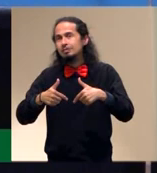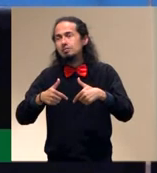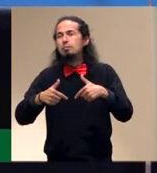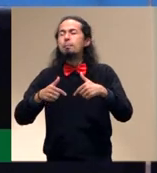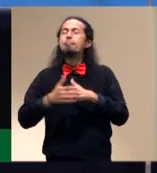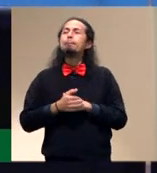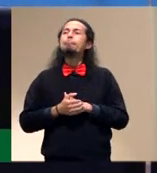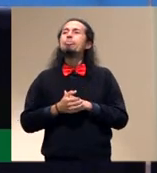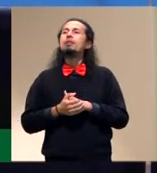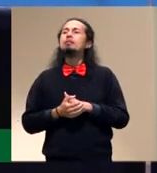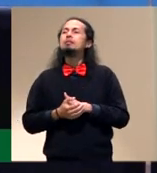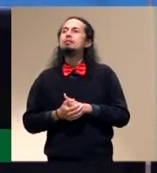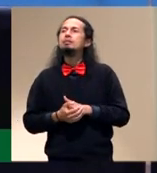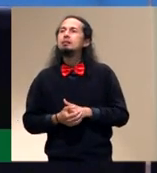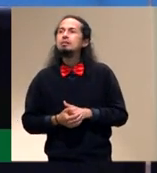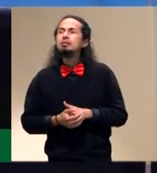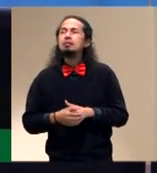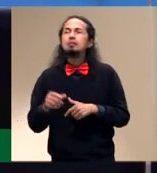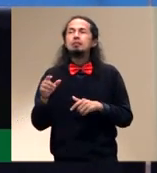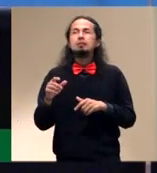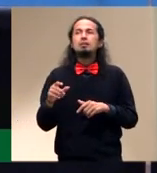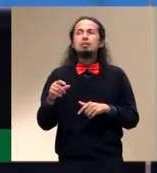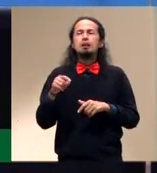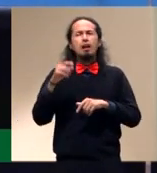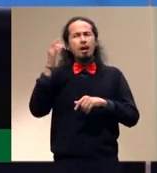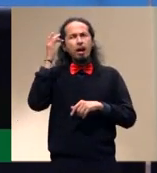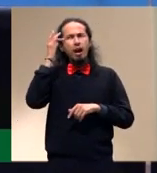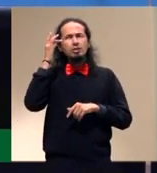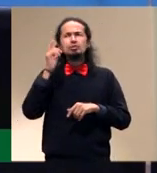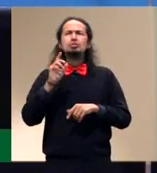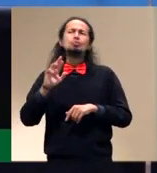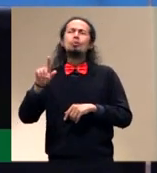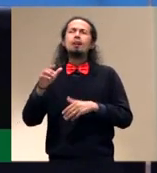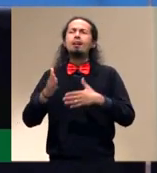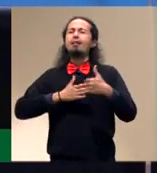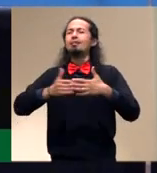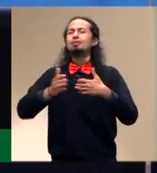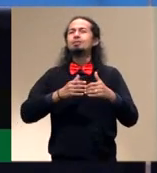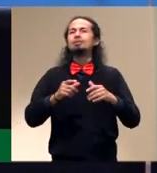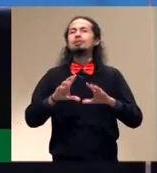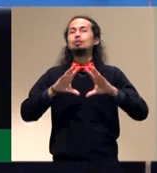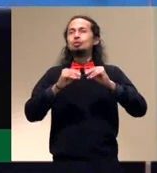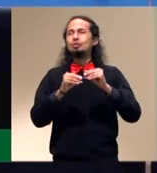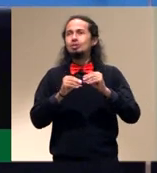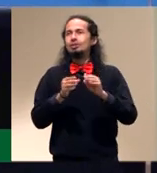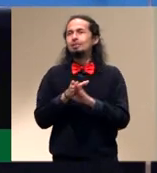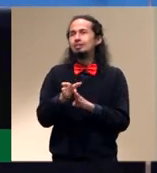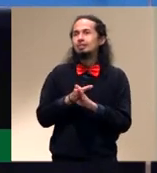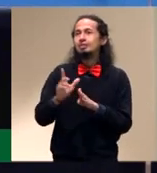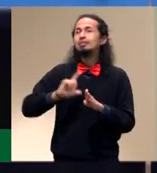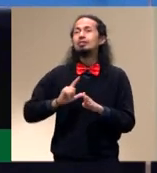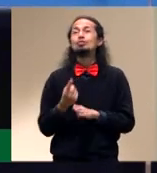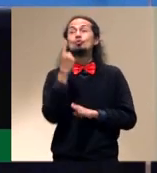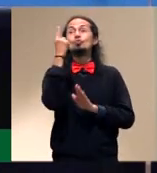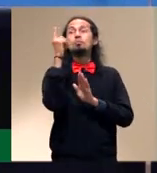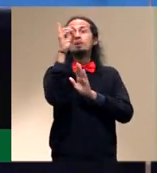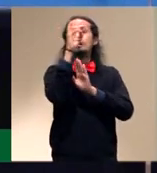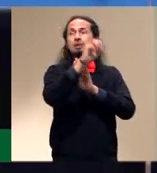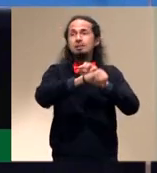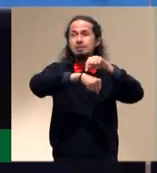a orientação deste município parte de uma diretriz básica que é o